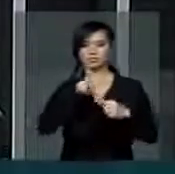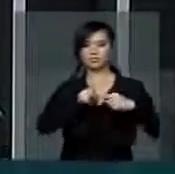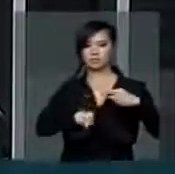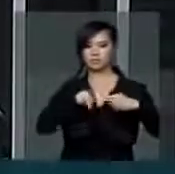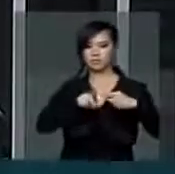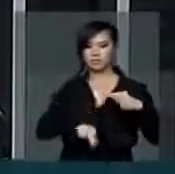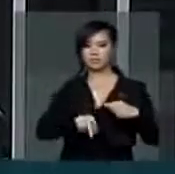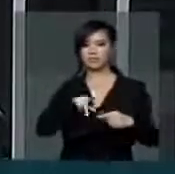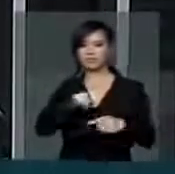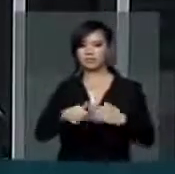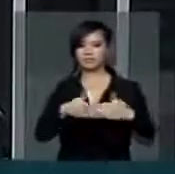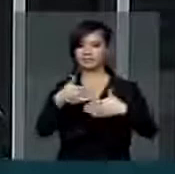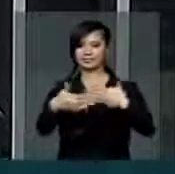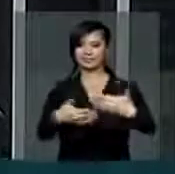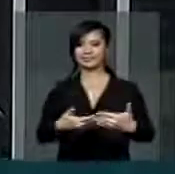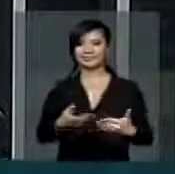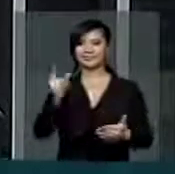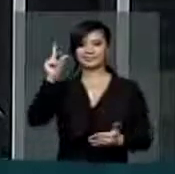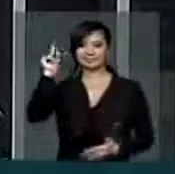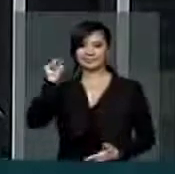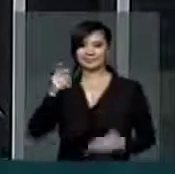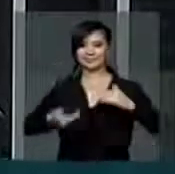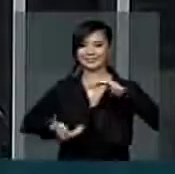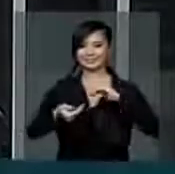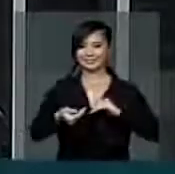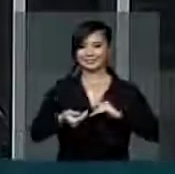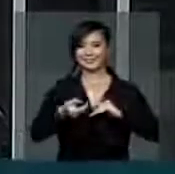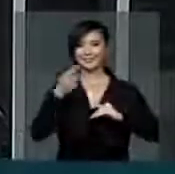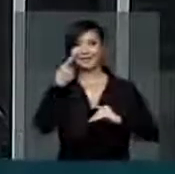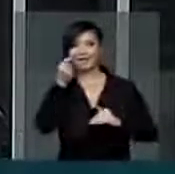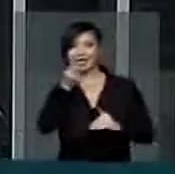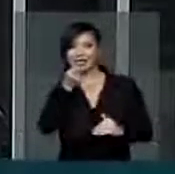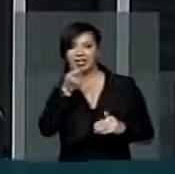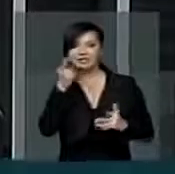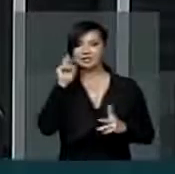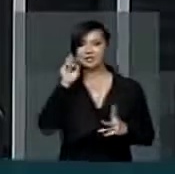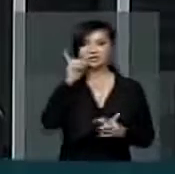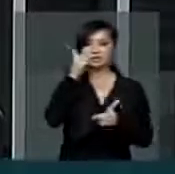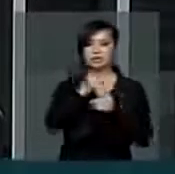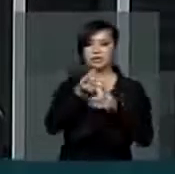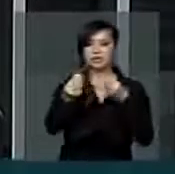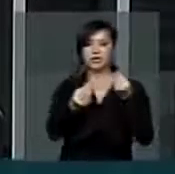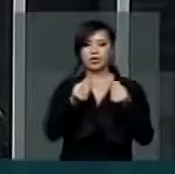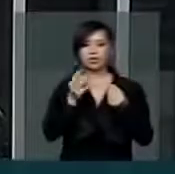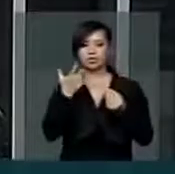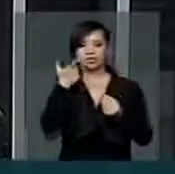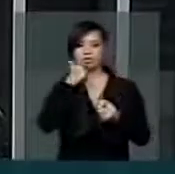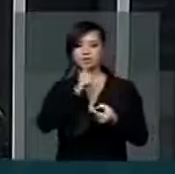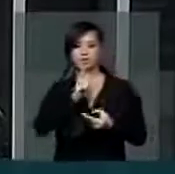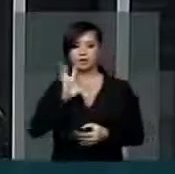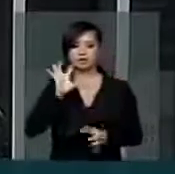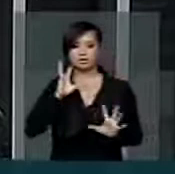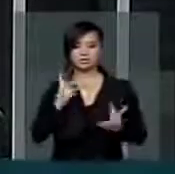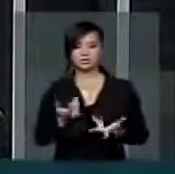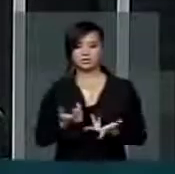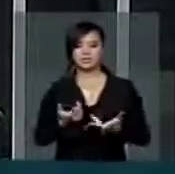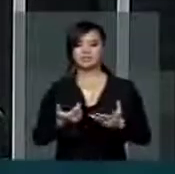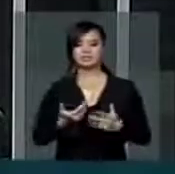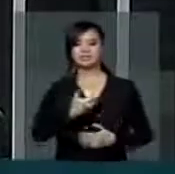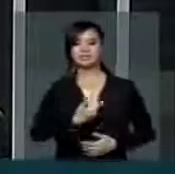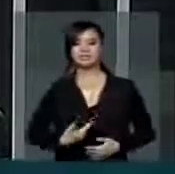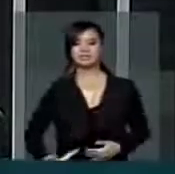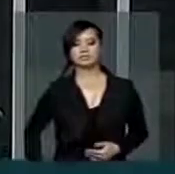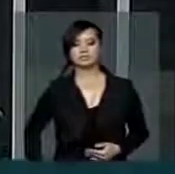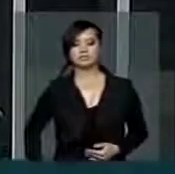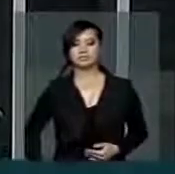Desde então, o Congresso tentava achar uma alternativa para o impasse. O governo federal se preocupava em votação da parte